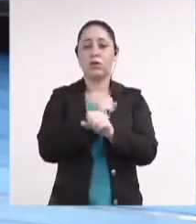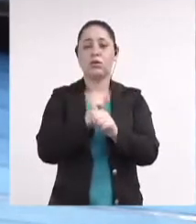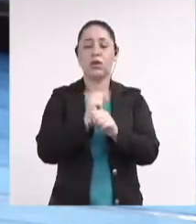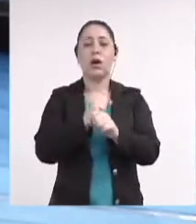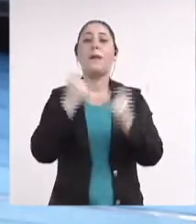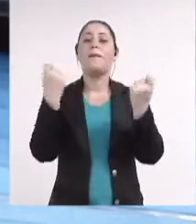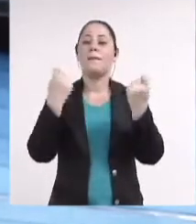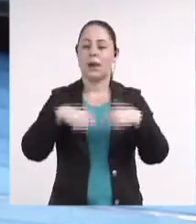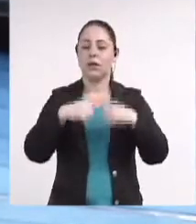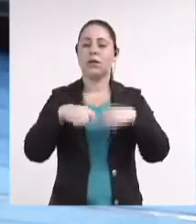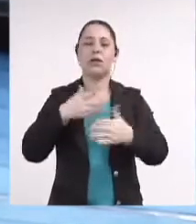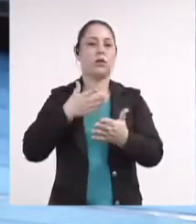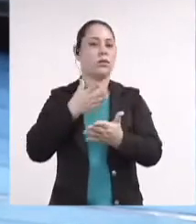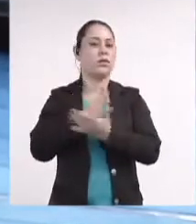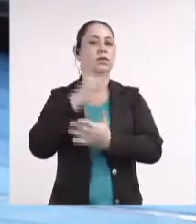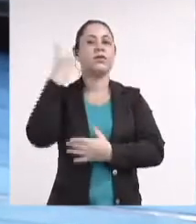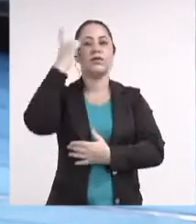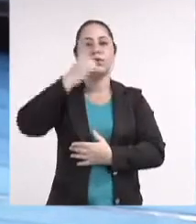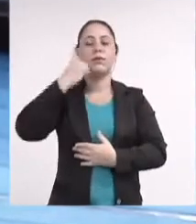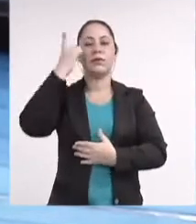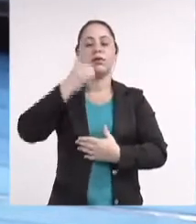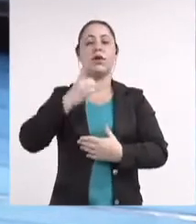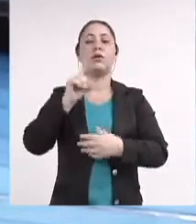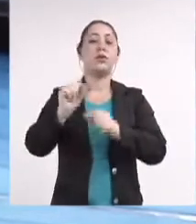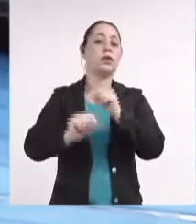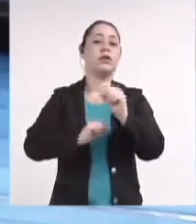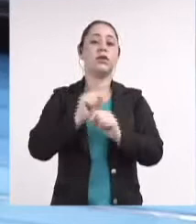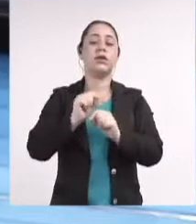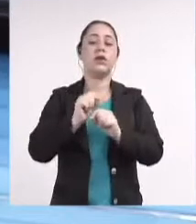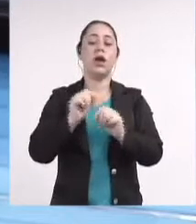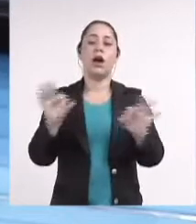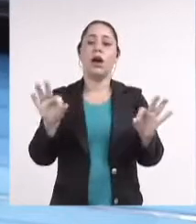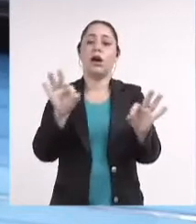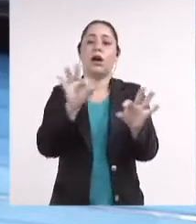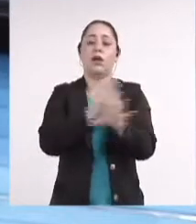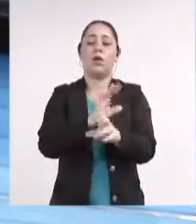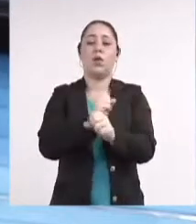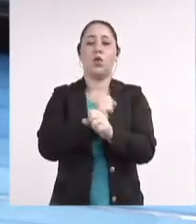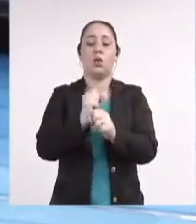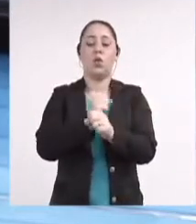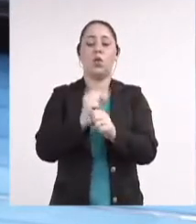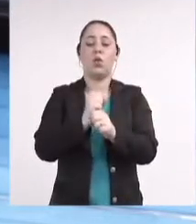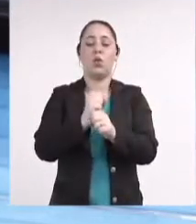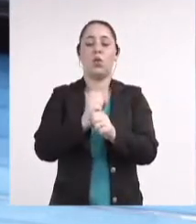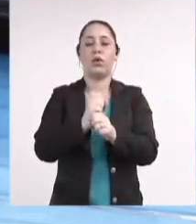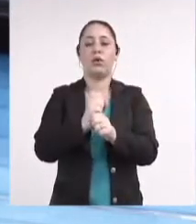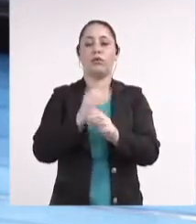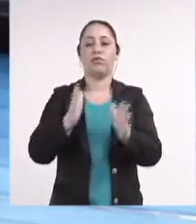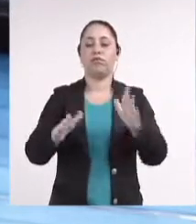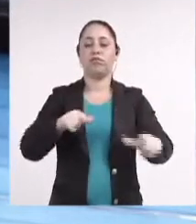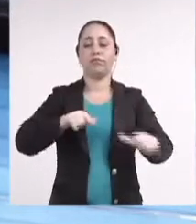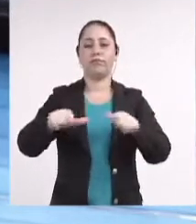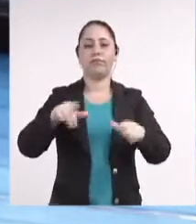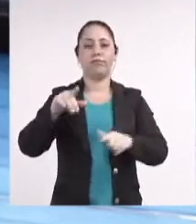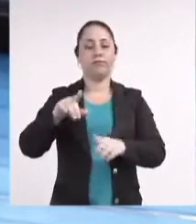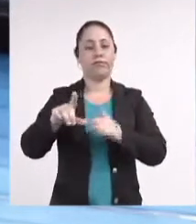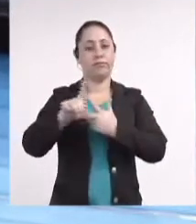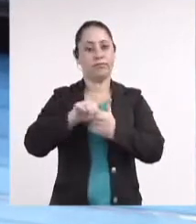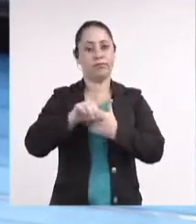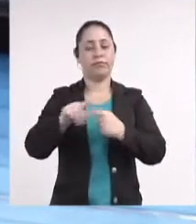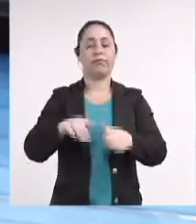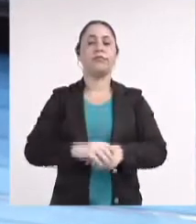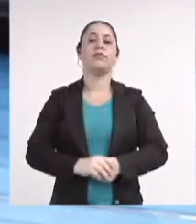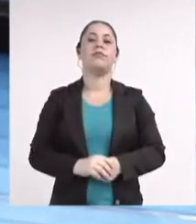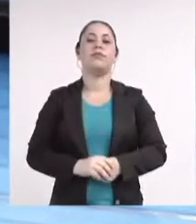É necessário essa aprovação pelos deputados para então aí ser encerrado o ano legislativo. Agora a gente fala